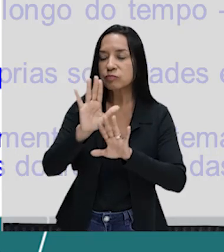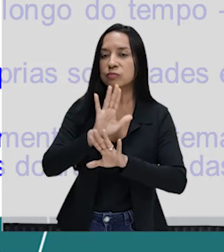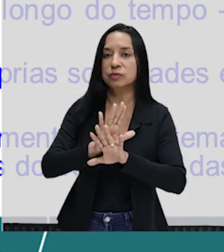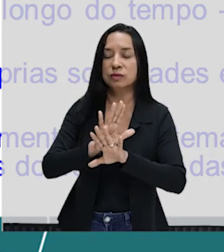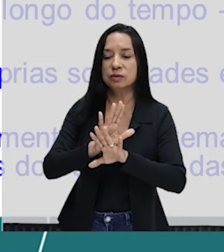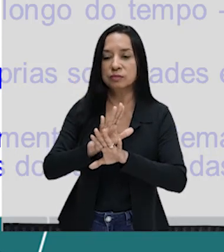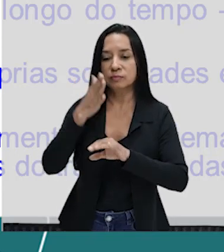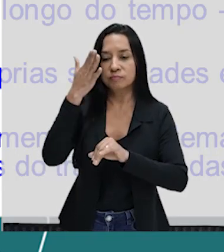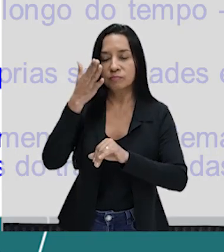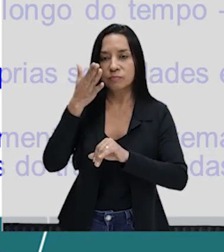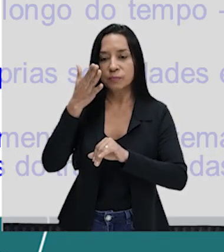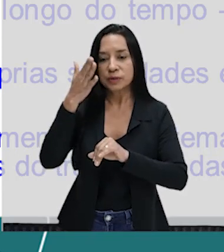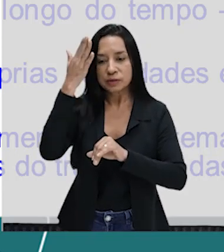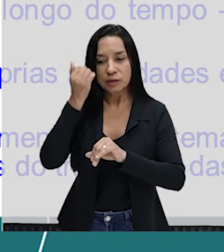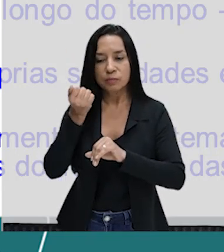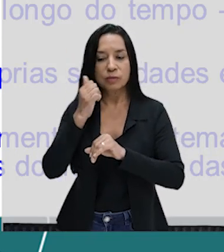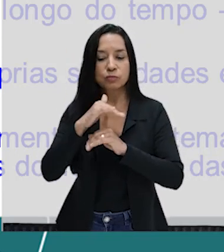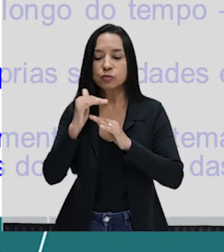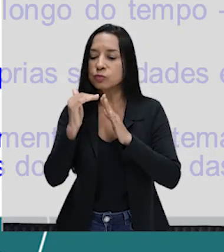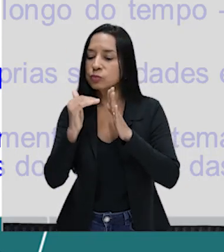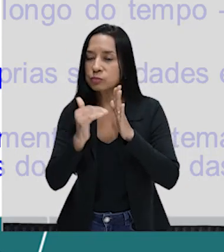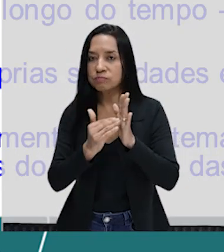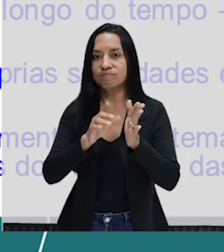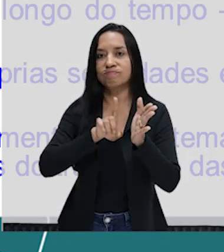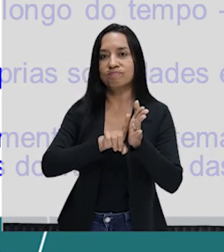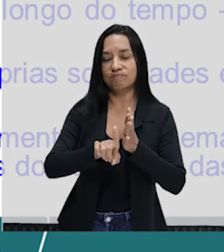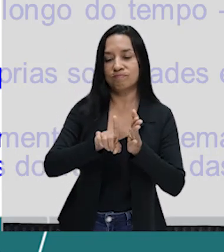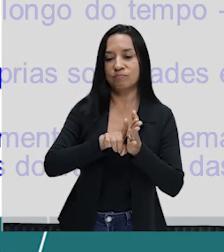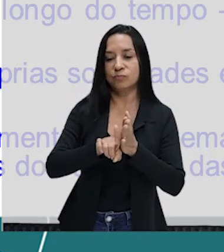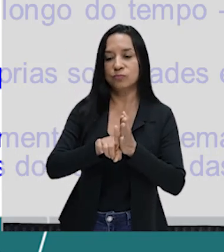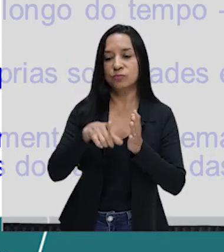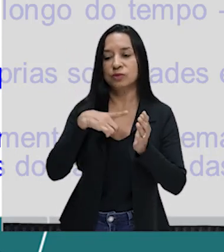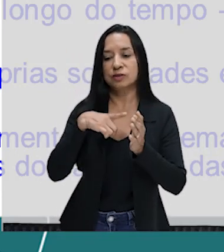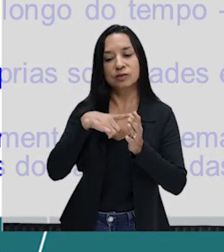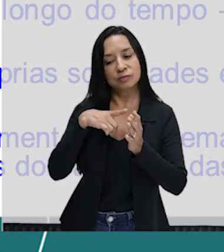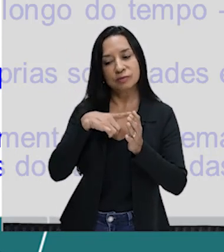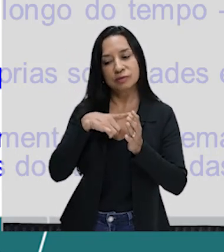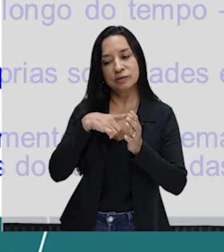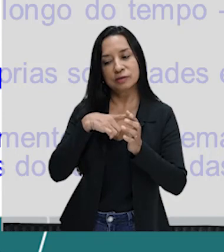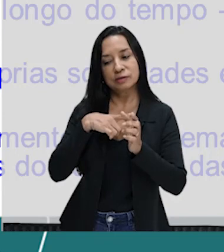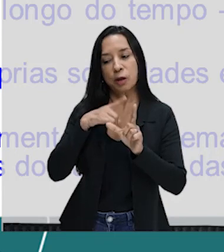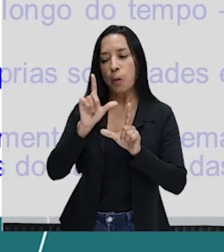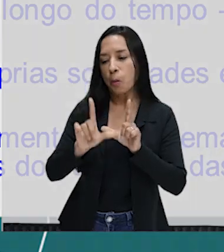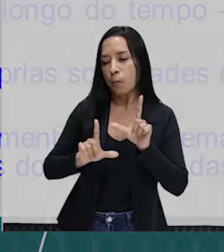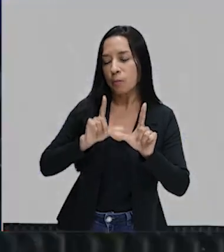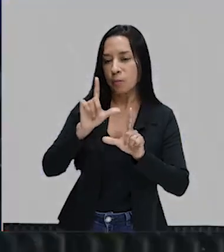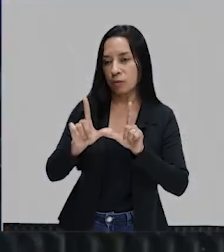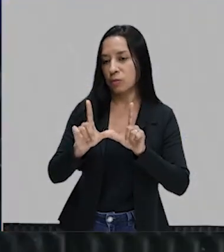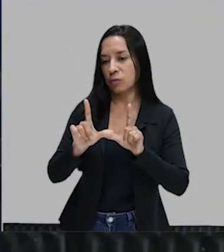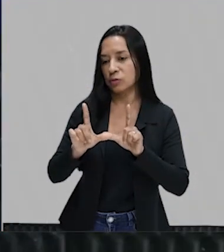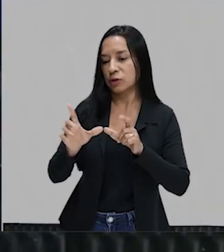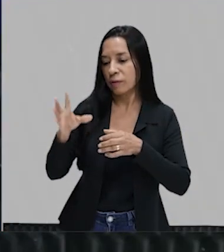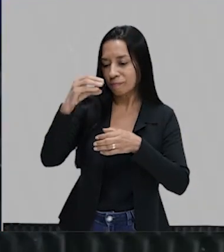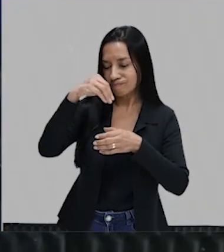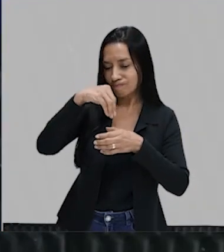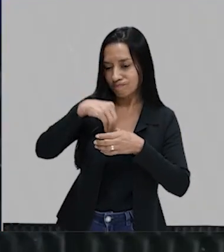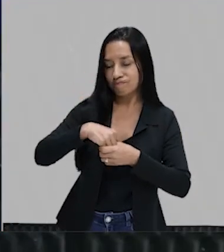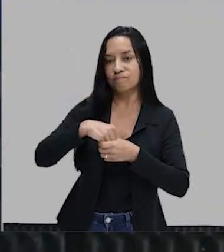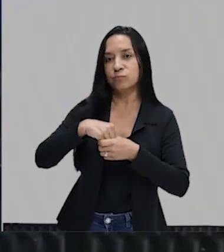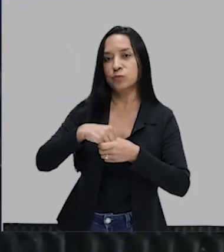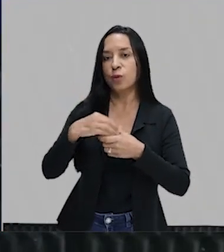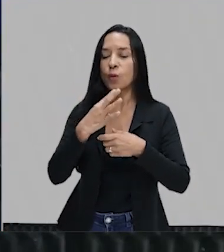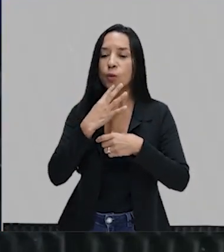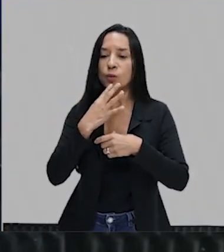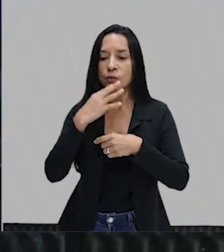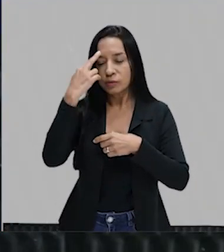nós saibamos que todas essas indagações elas têm uma certa lógica dentro do conhecimento histórico, não